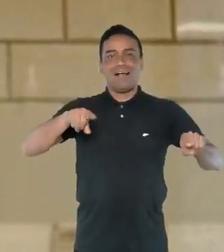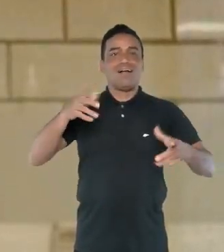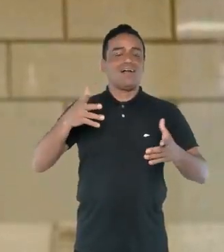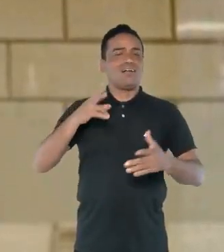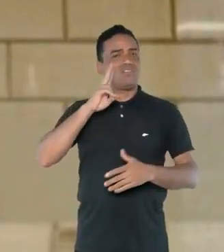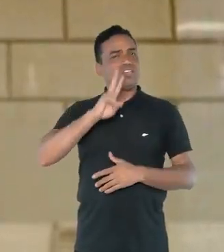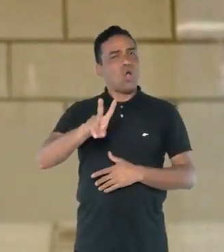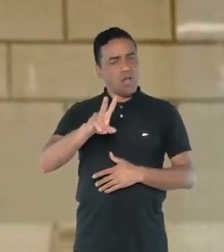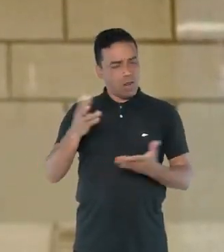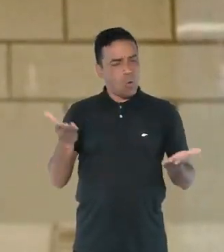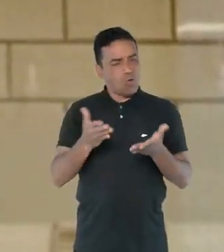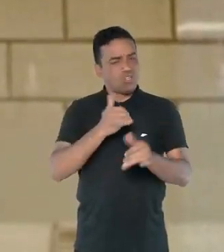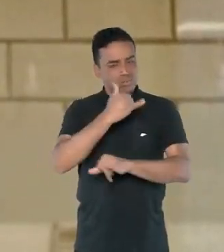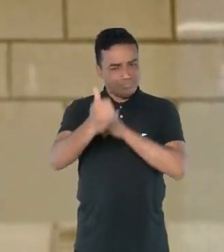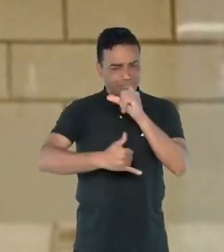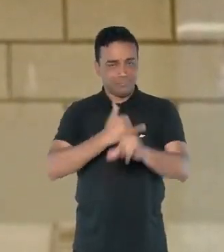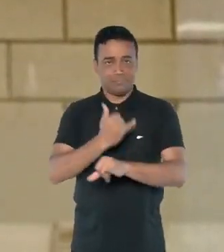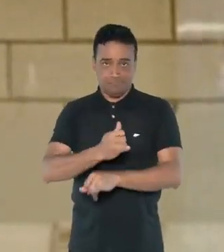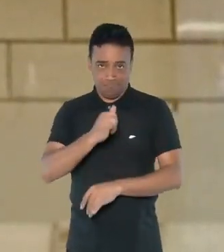gente olha para a internet,